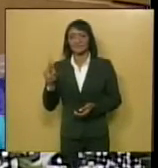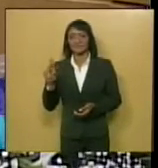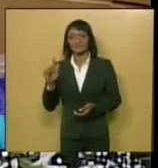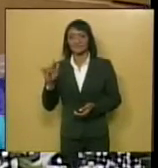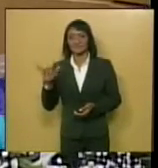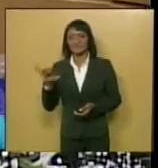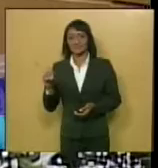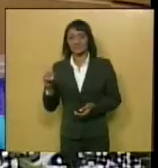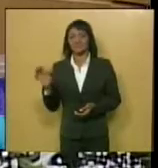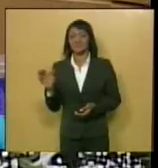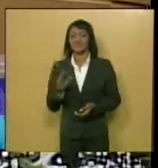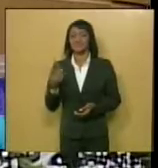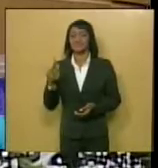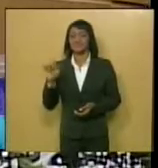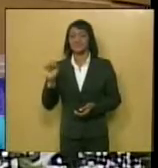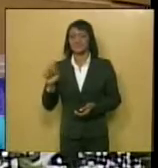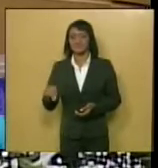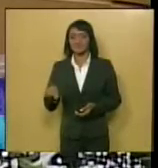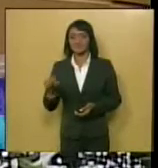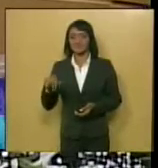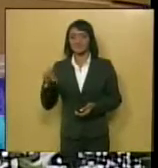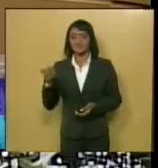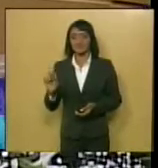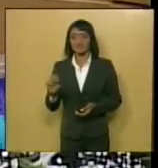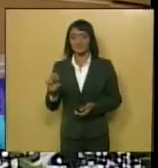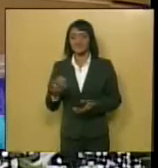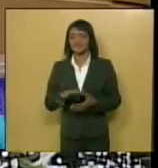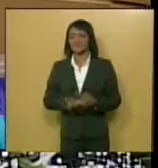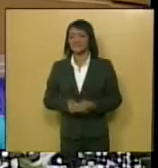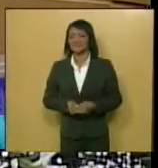Passos, Gilson Andrade,